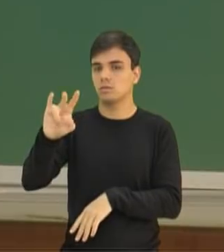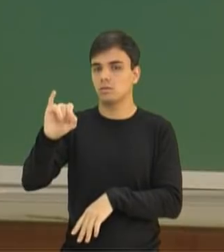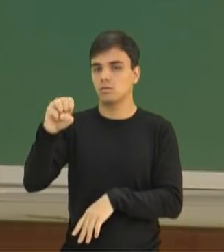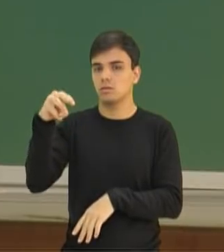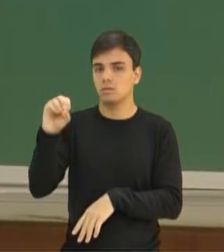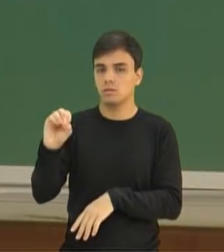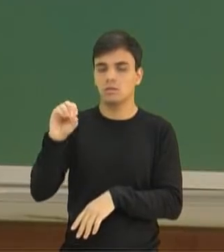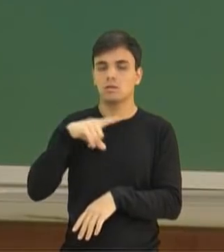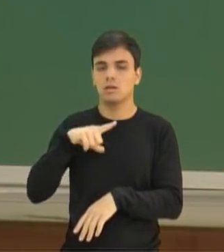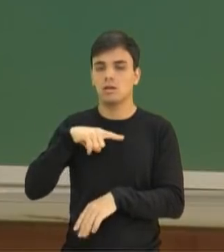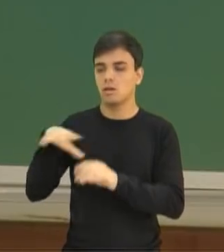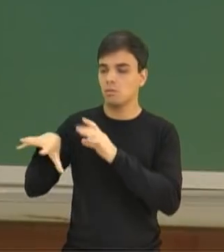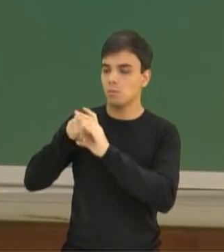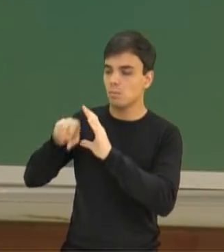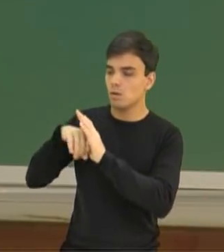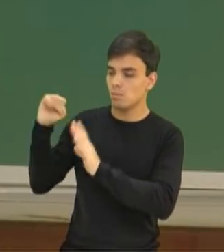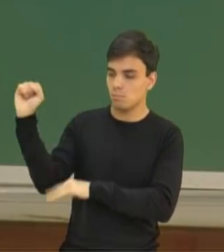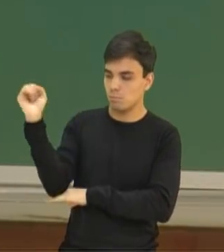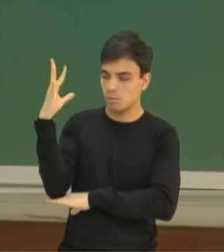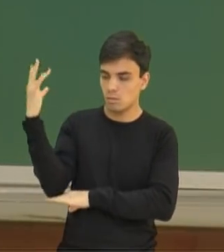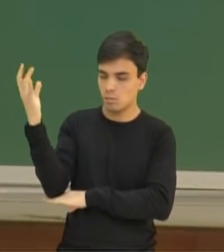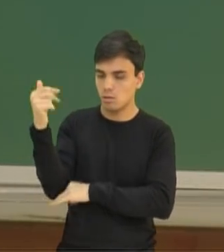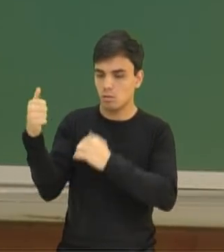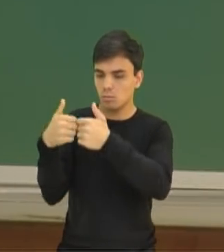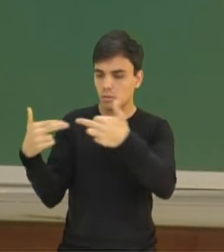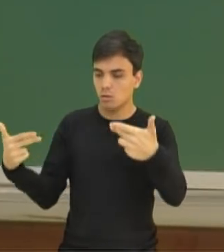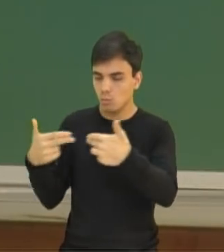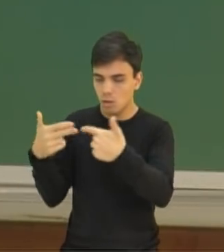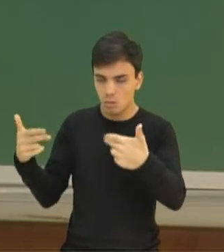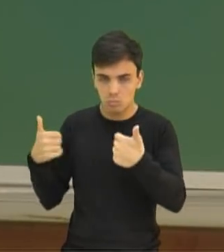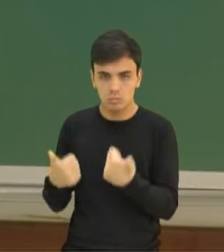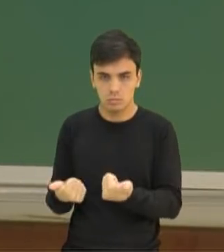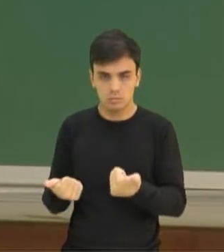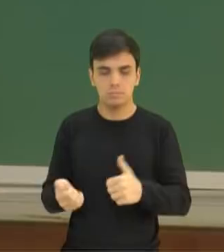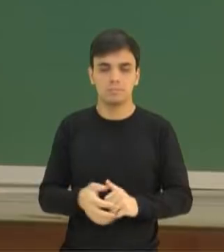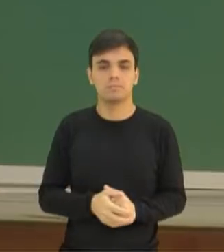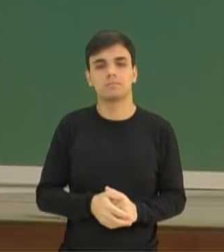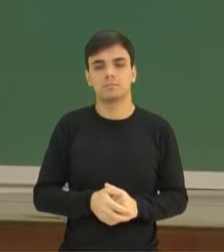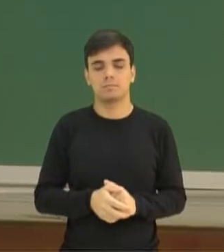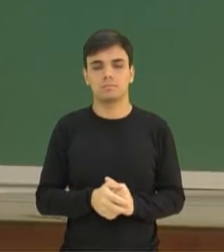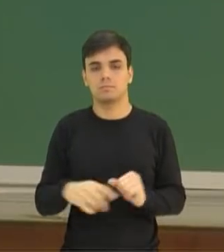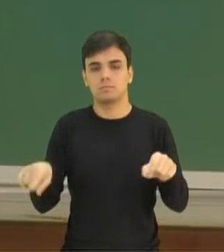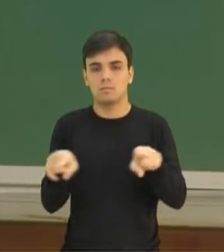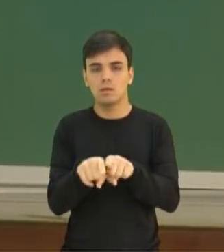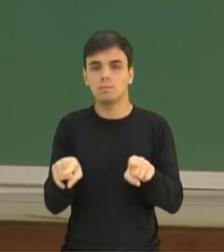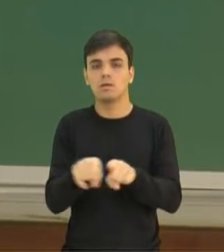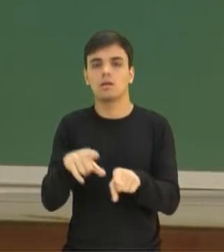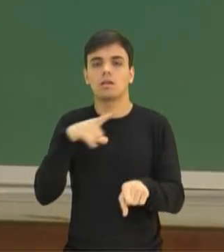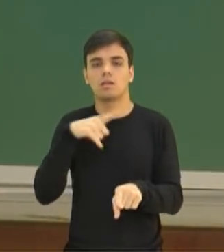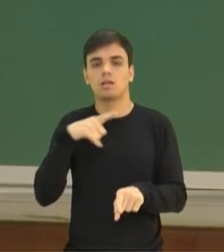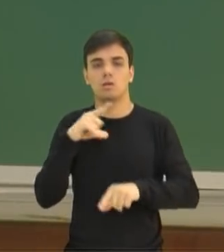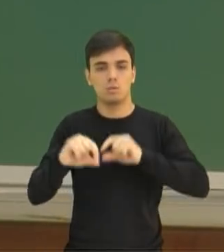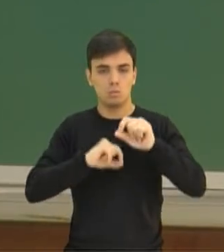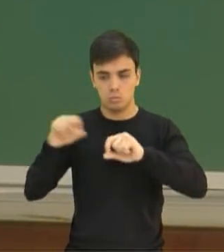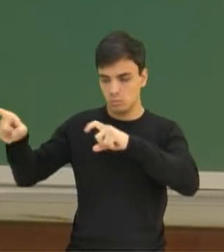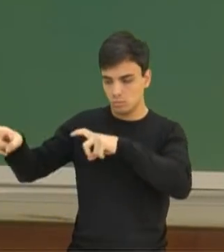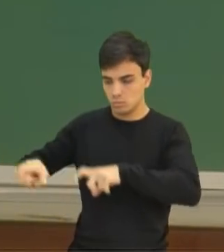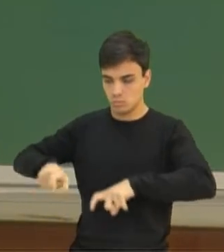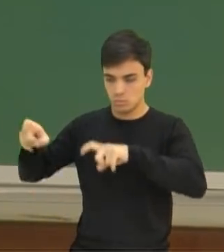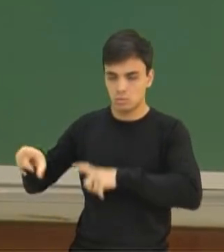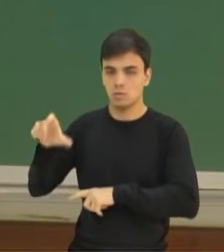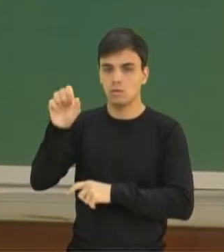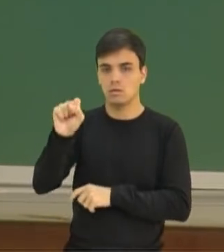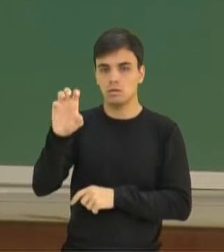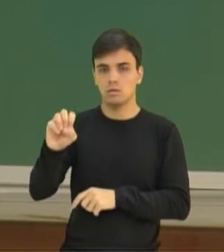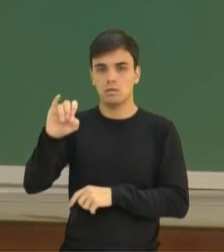lá? Retirar da natureza alguns itens. Então, e aí também nós vamos ter a agricultura da soja. Lembram